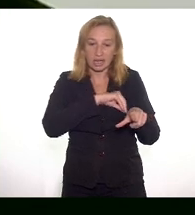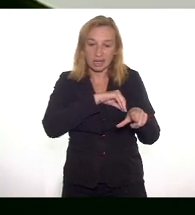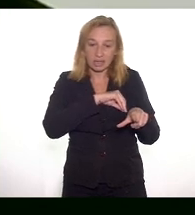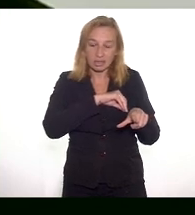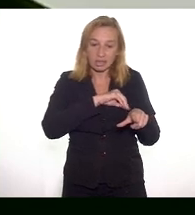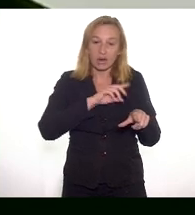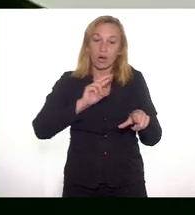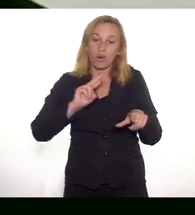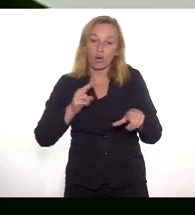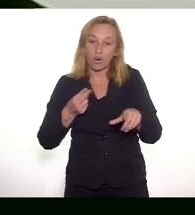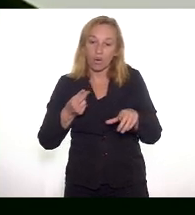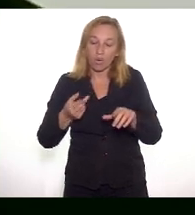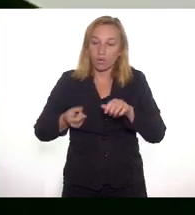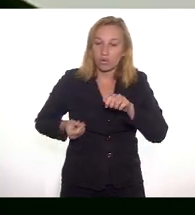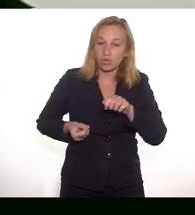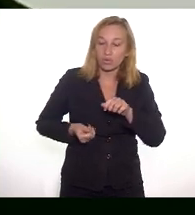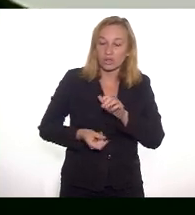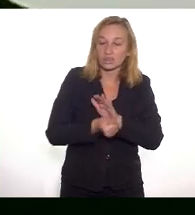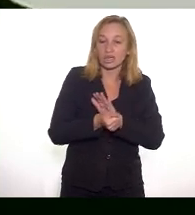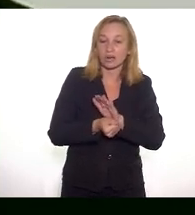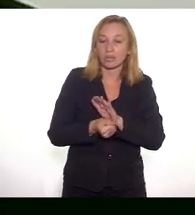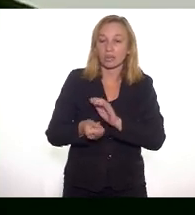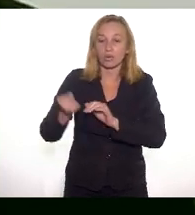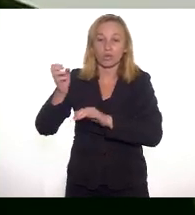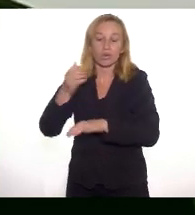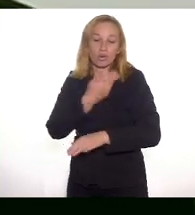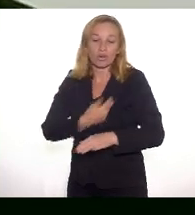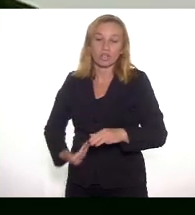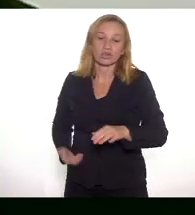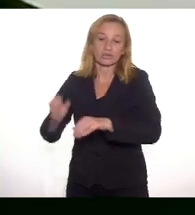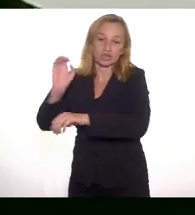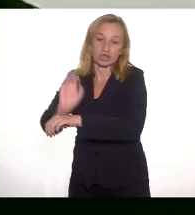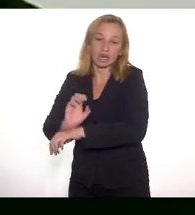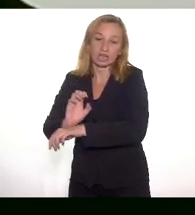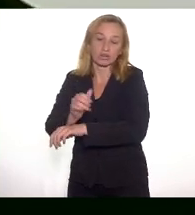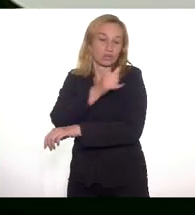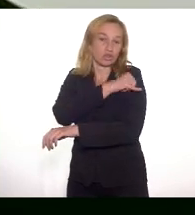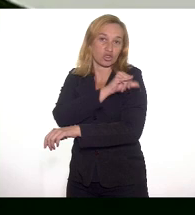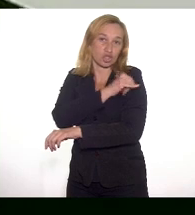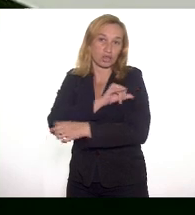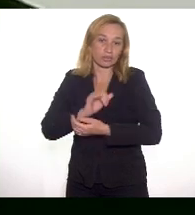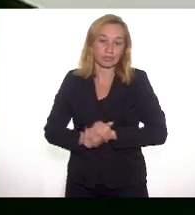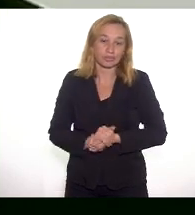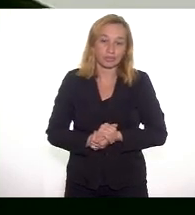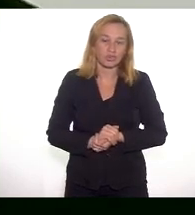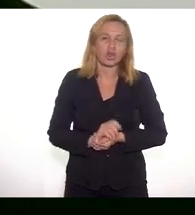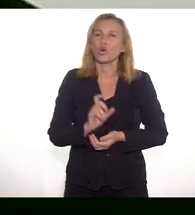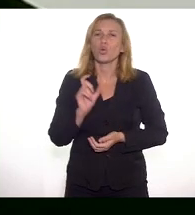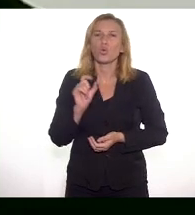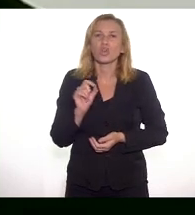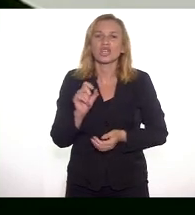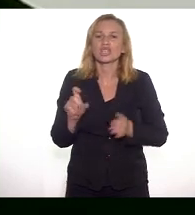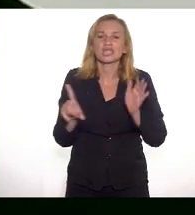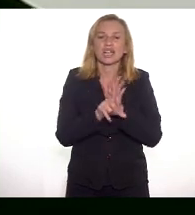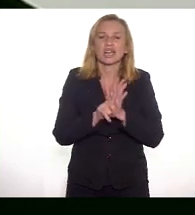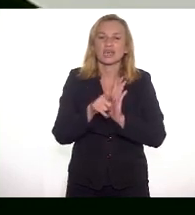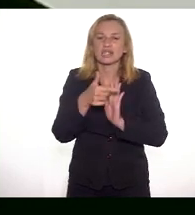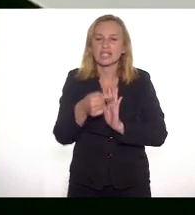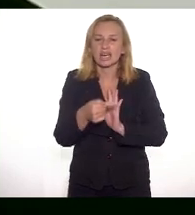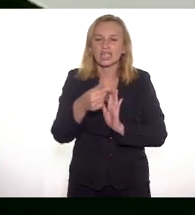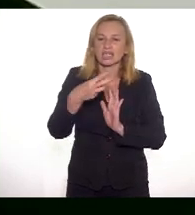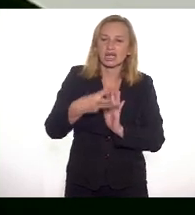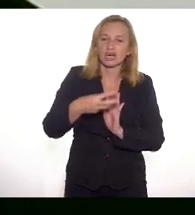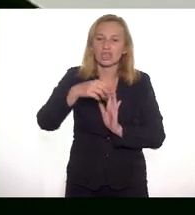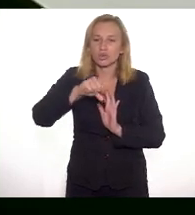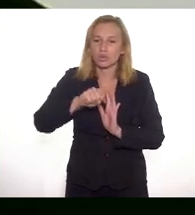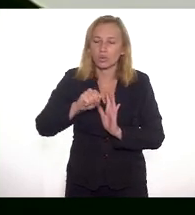ou financiados pelo governo do Estado do Rio de Janeiro e ou governo federal. O que diz a Lei